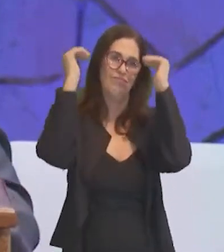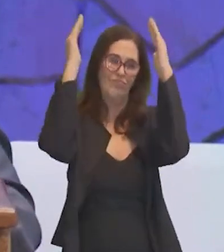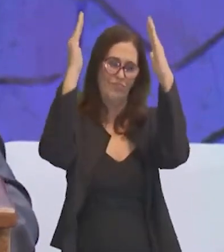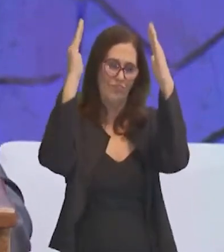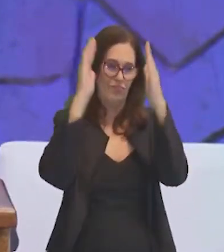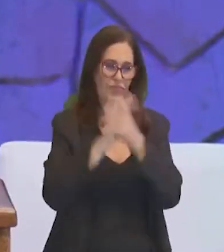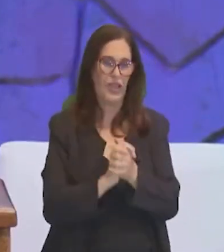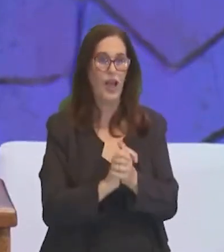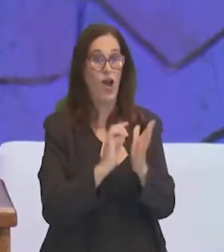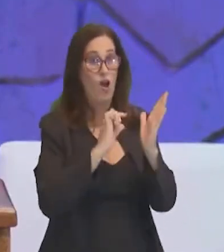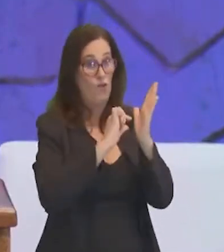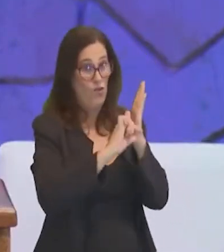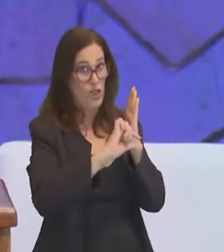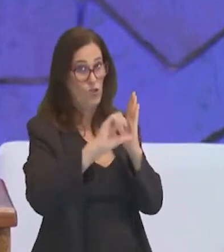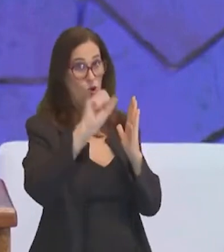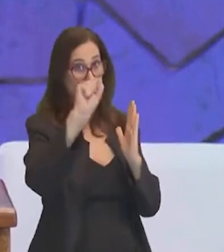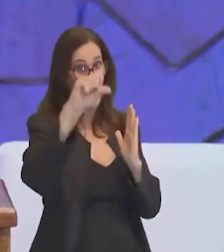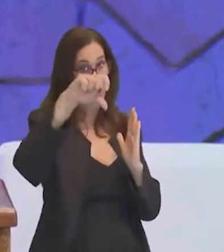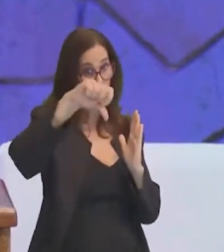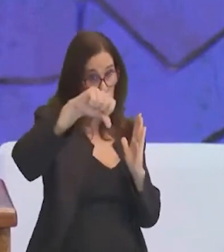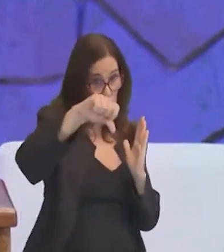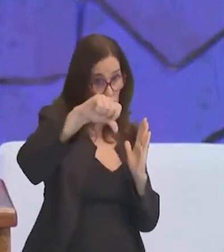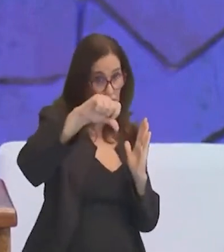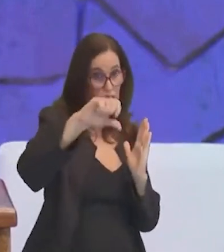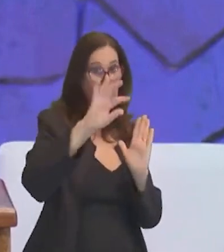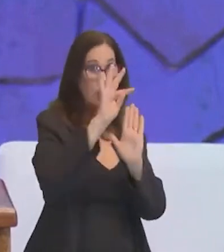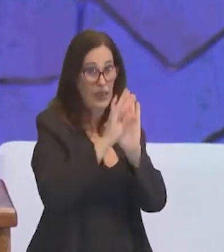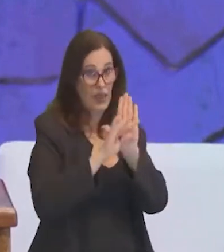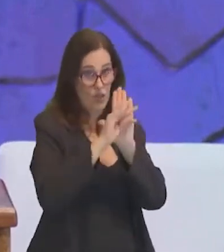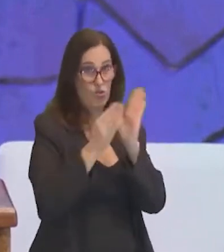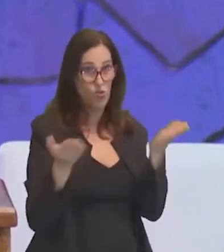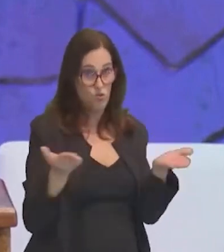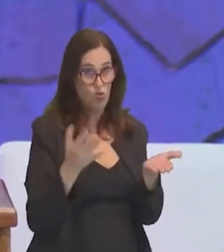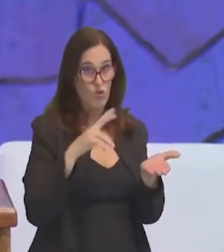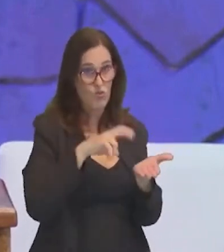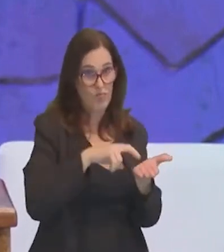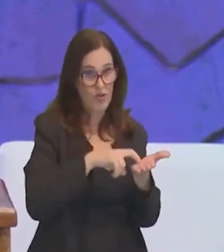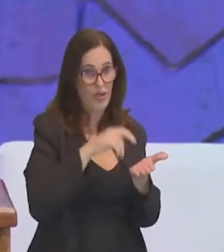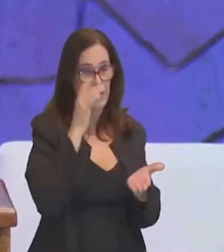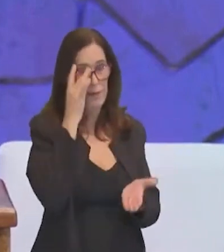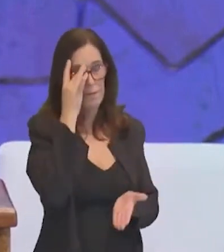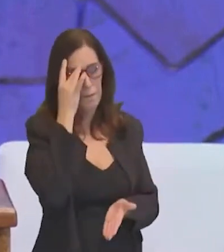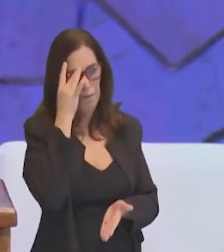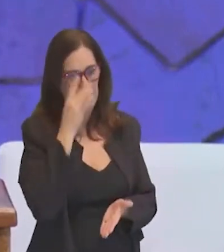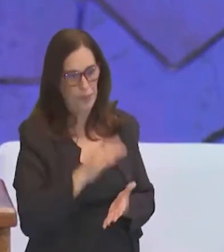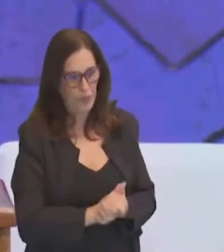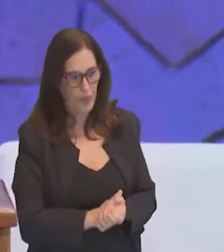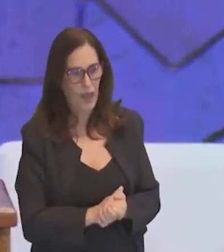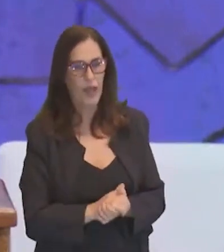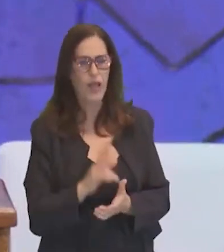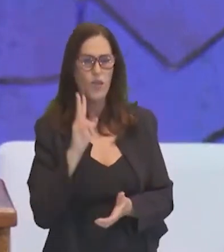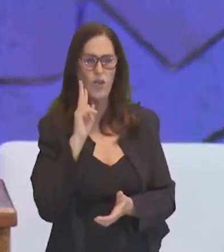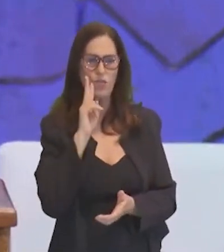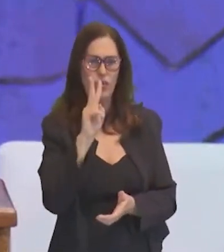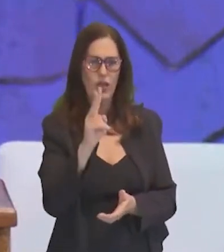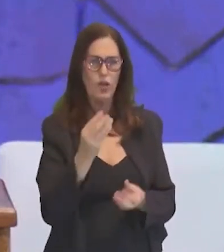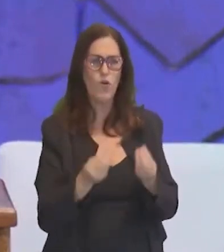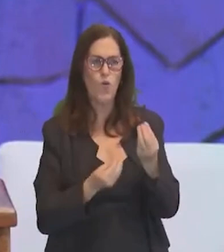No verso 8 e 9 do texto dessa manhã, nós mencionamos da seguinte